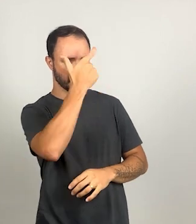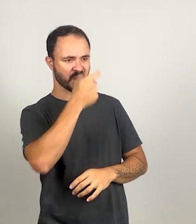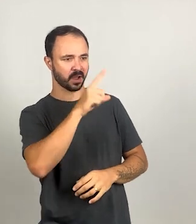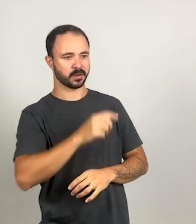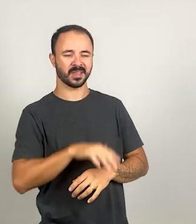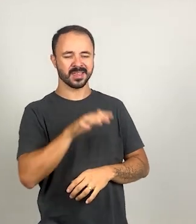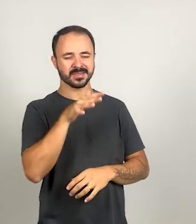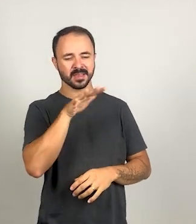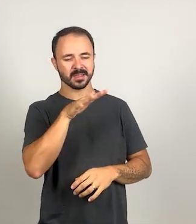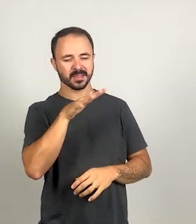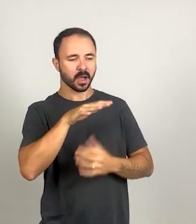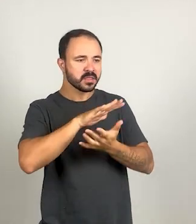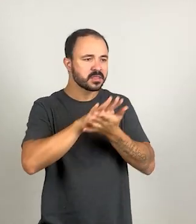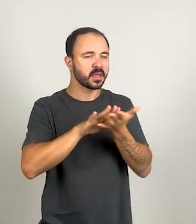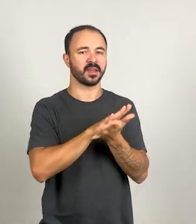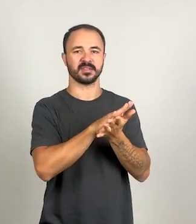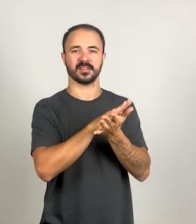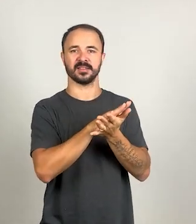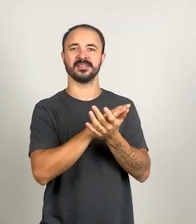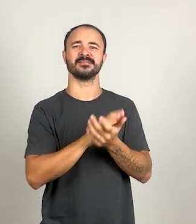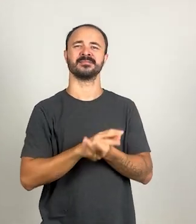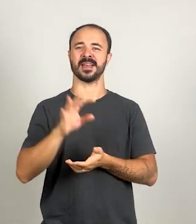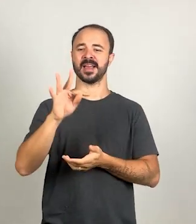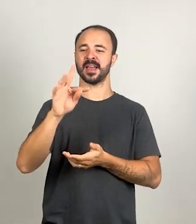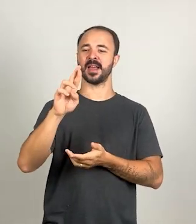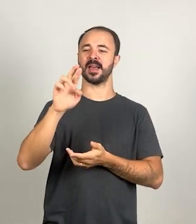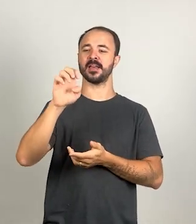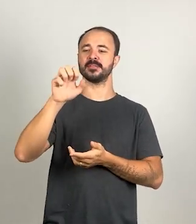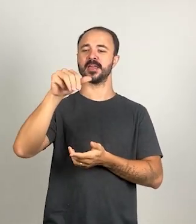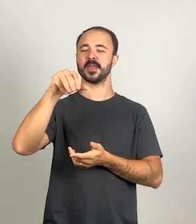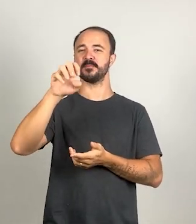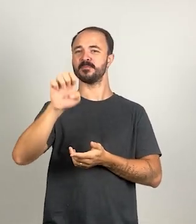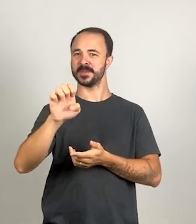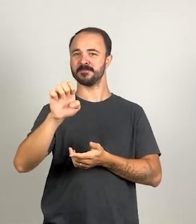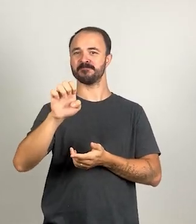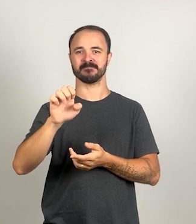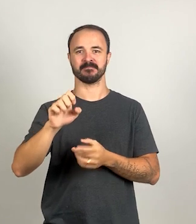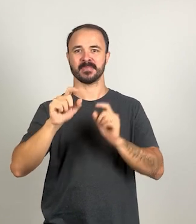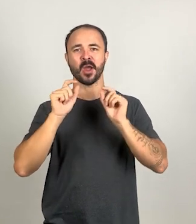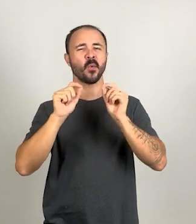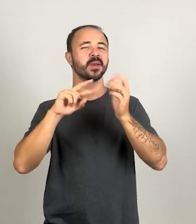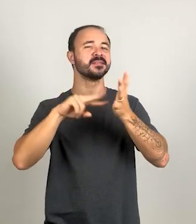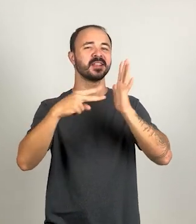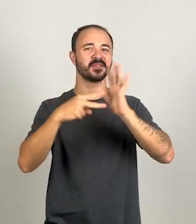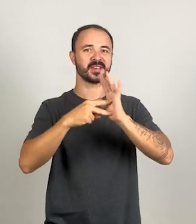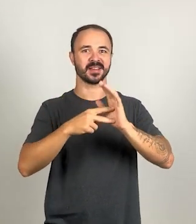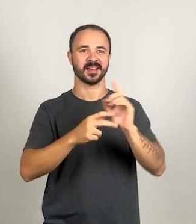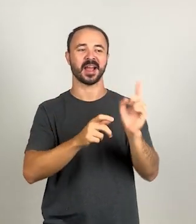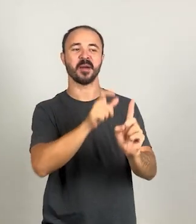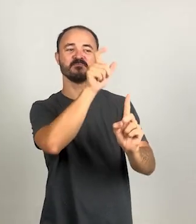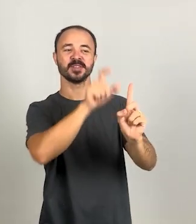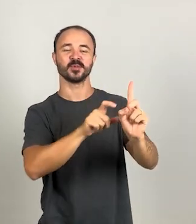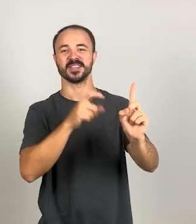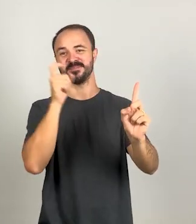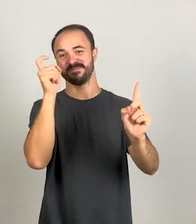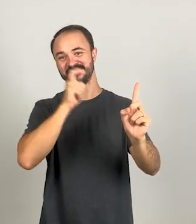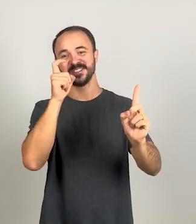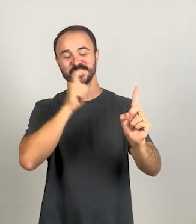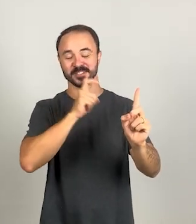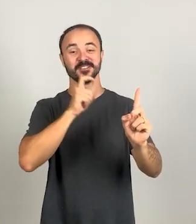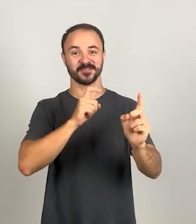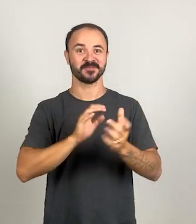nunca ouviu ou falou essa expressão quando percebeu que alguém está mentindo né se amostrar